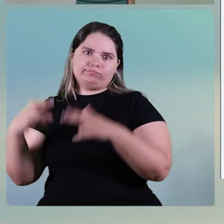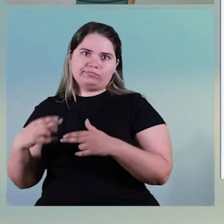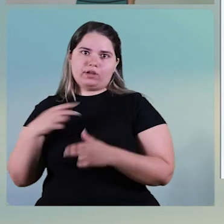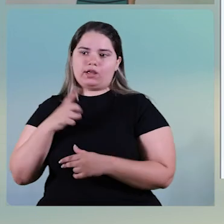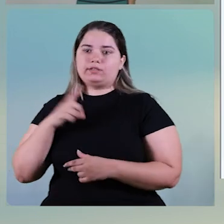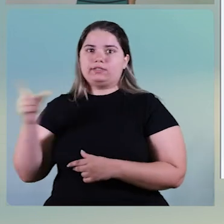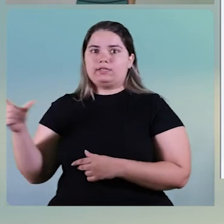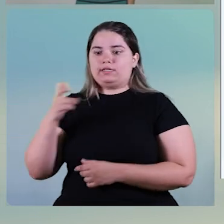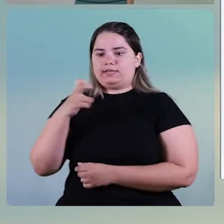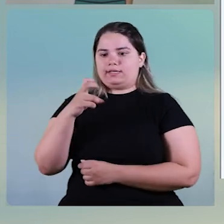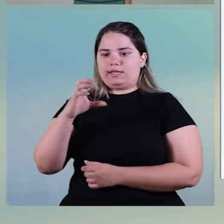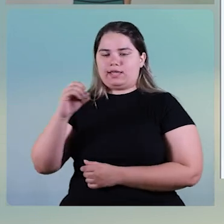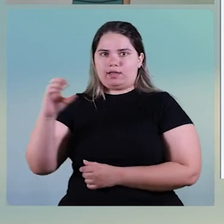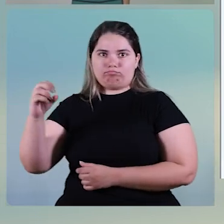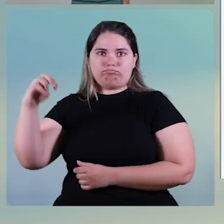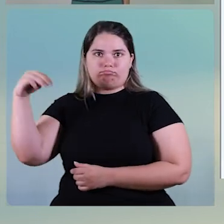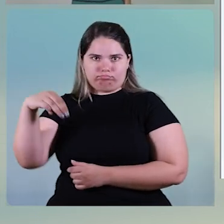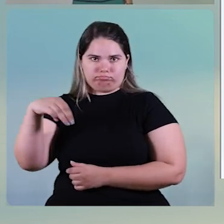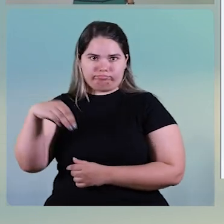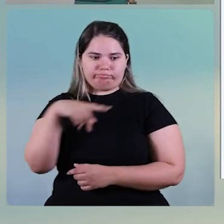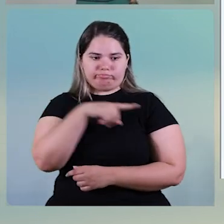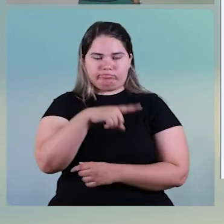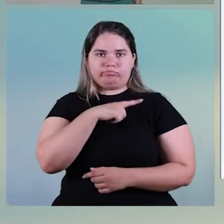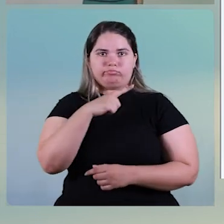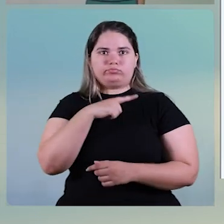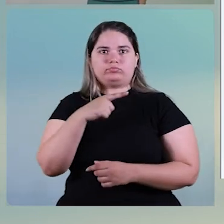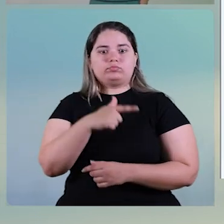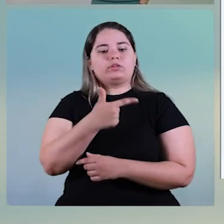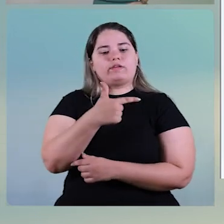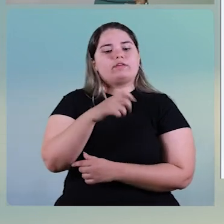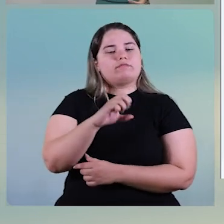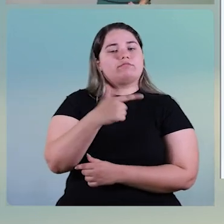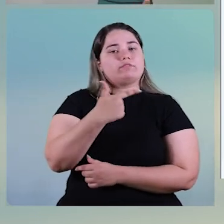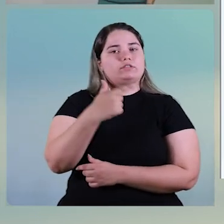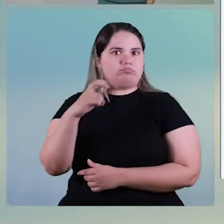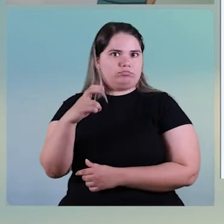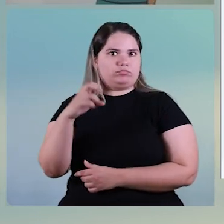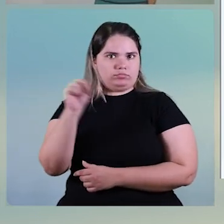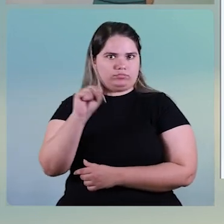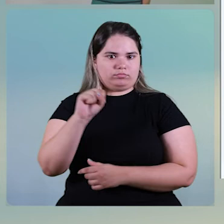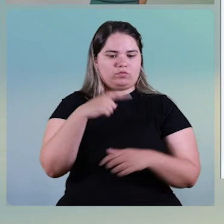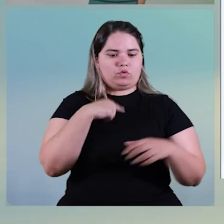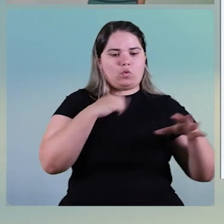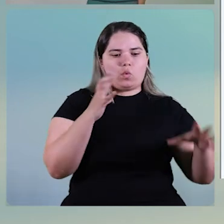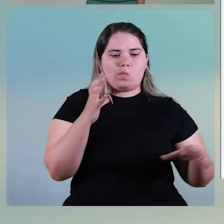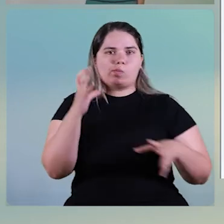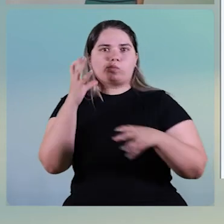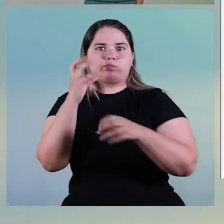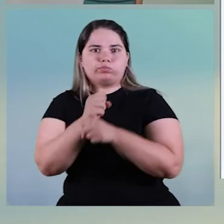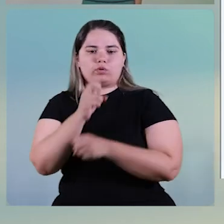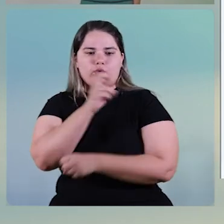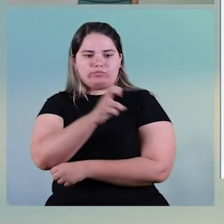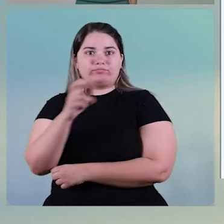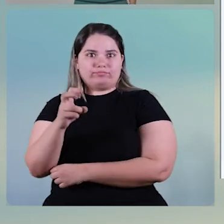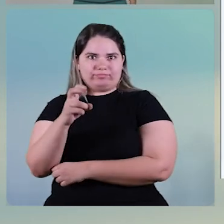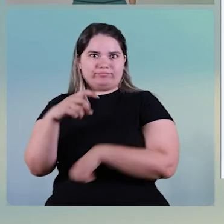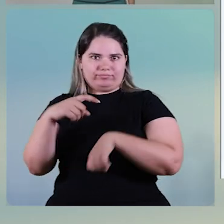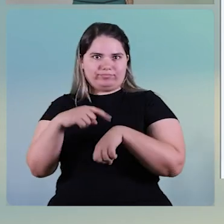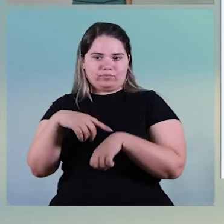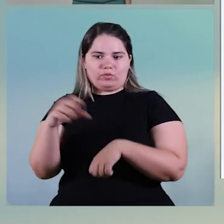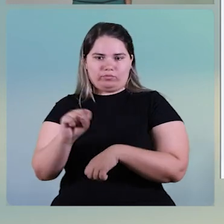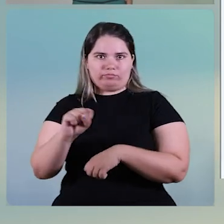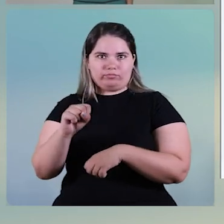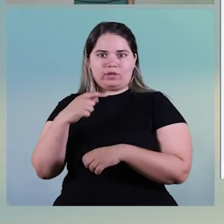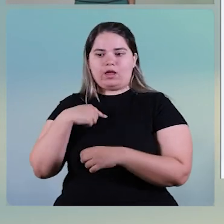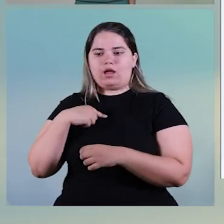vai percorrer 500 metros com velocidade de 20 metros por segundo, o que vai dar 25 segundos, que somados com os 55